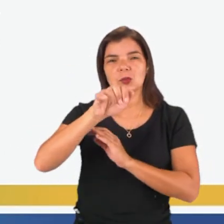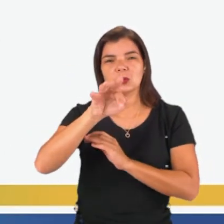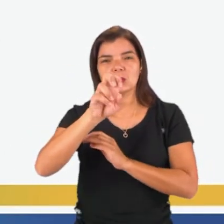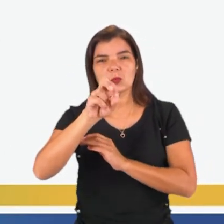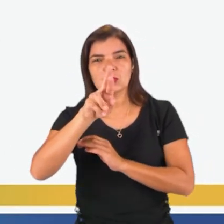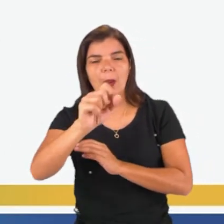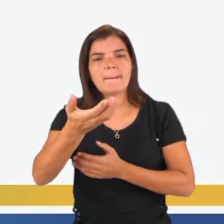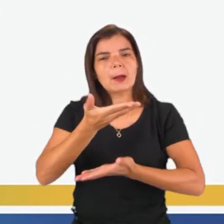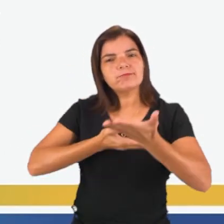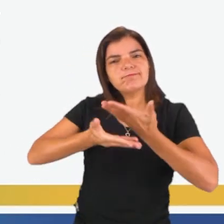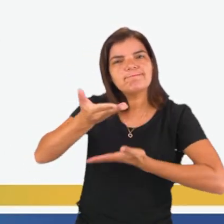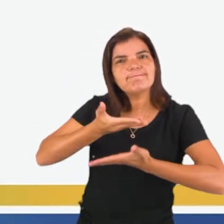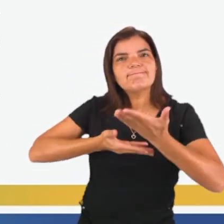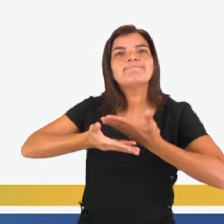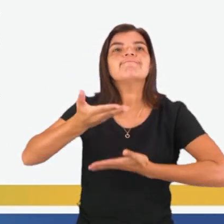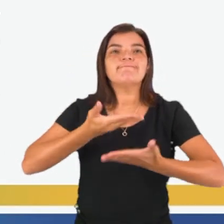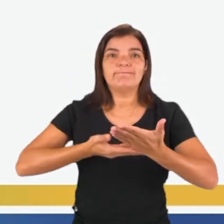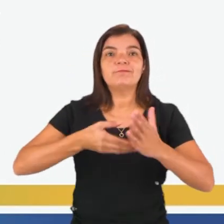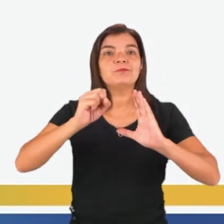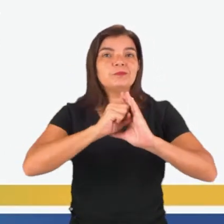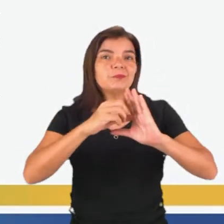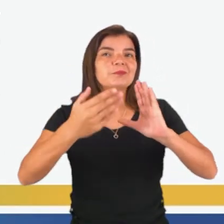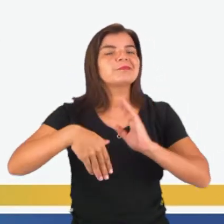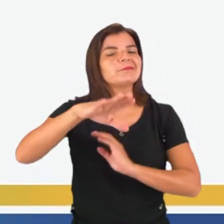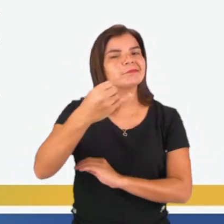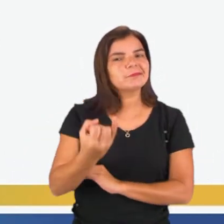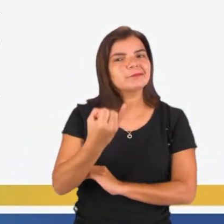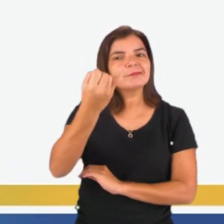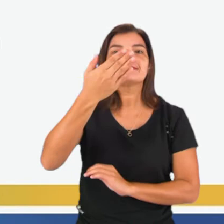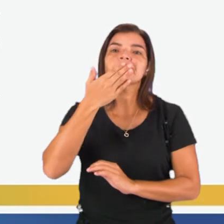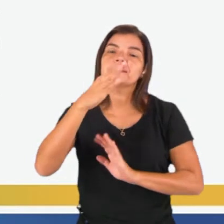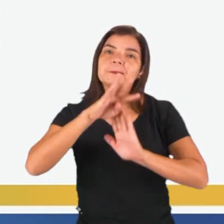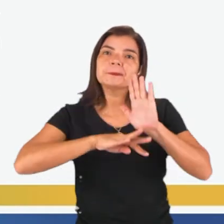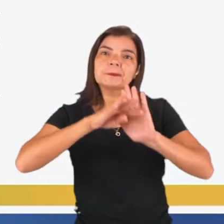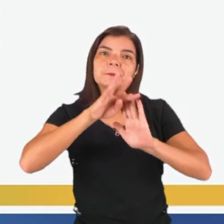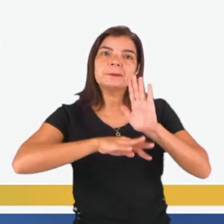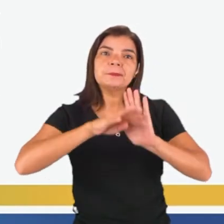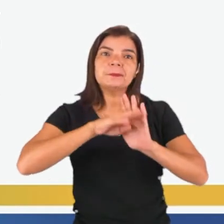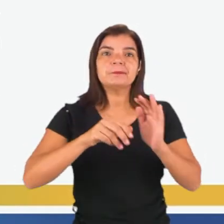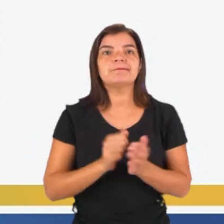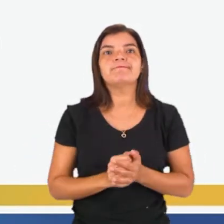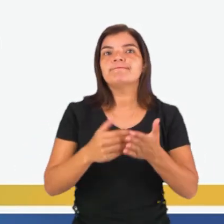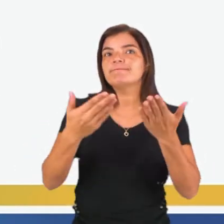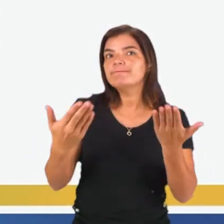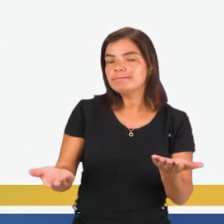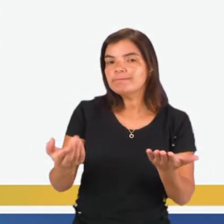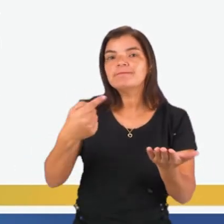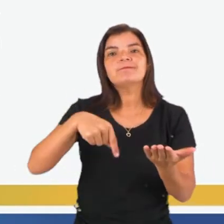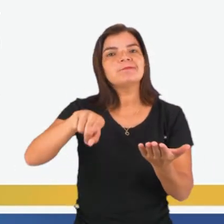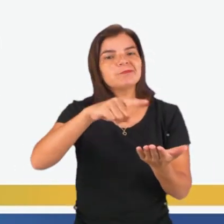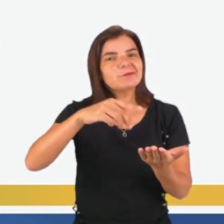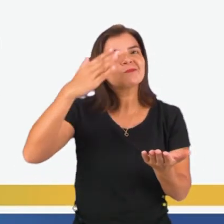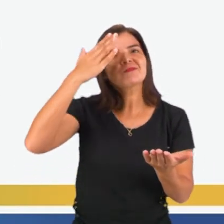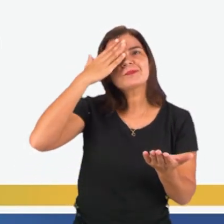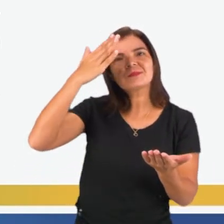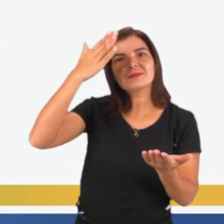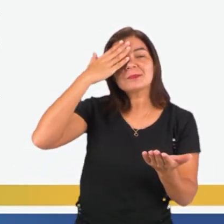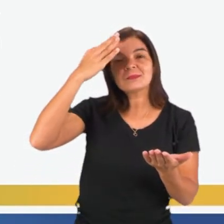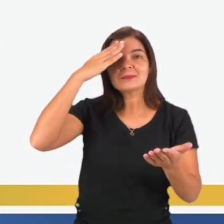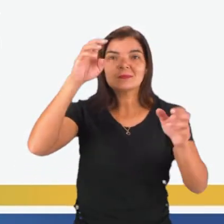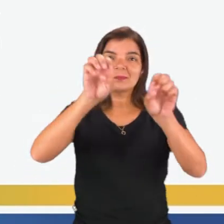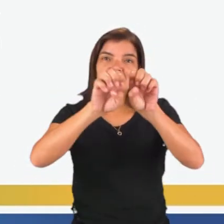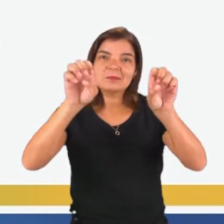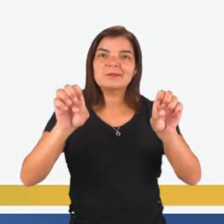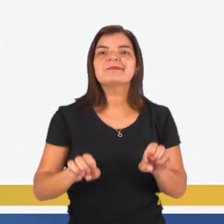você se familiarizar com as características mais importantes desse tipo de texto, ao mesmo tempo